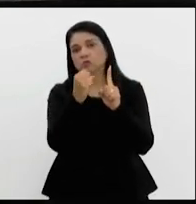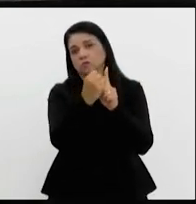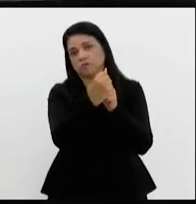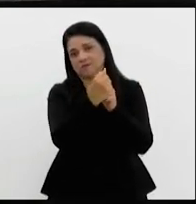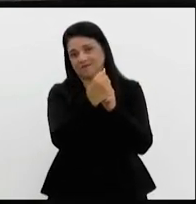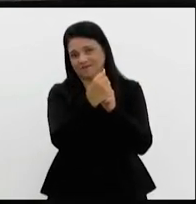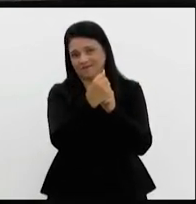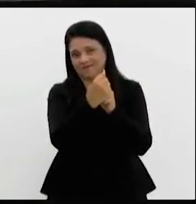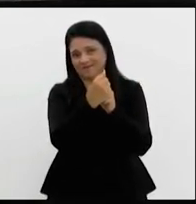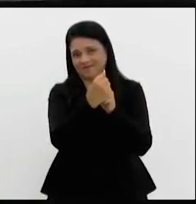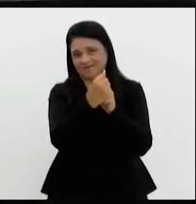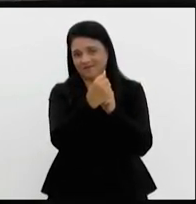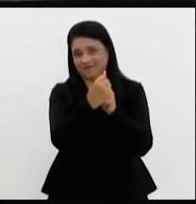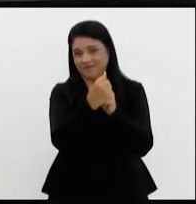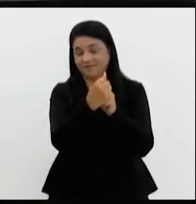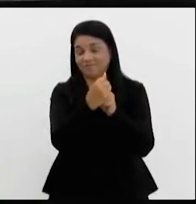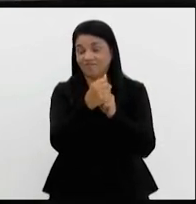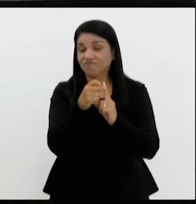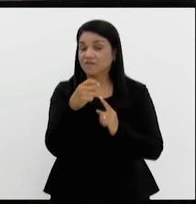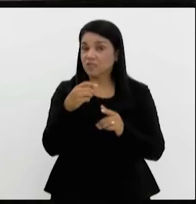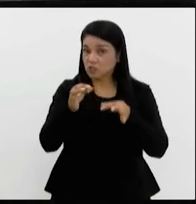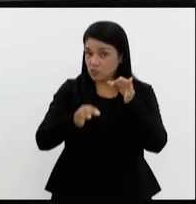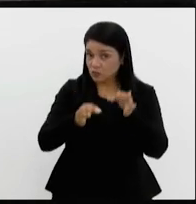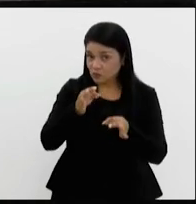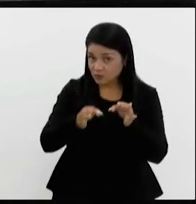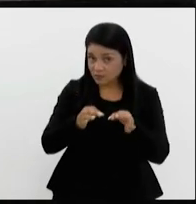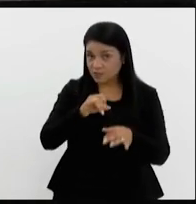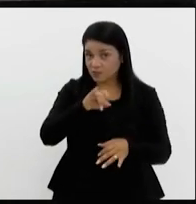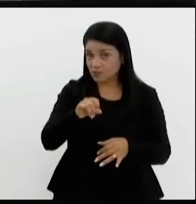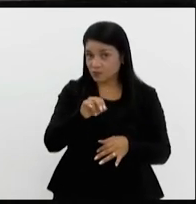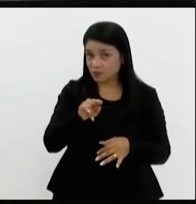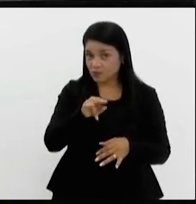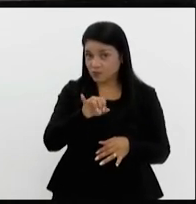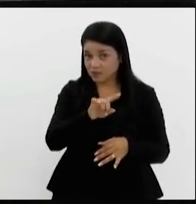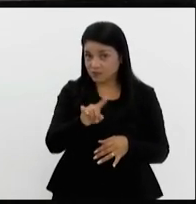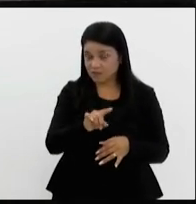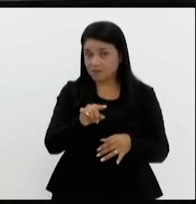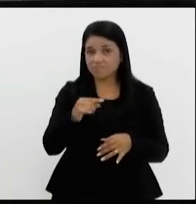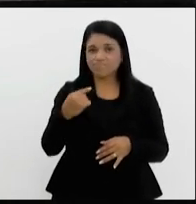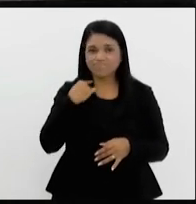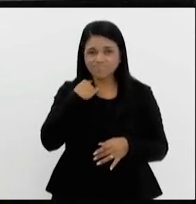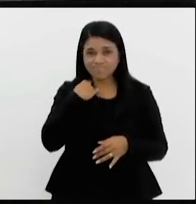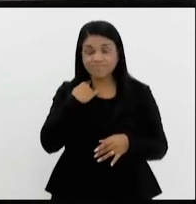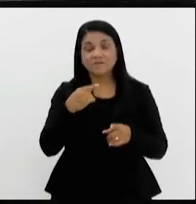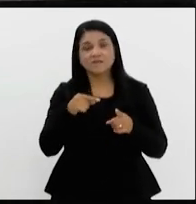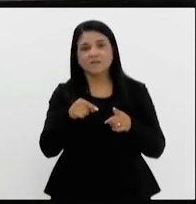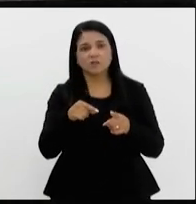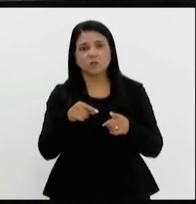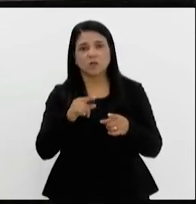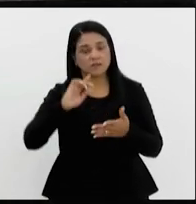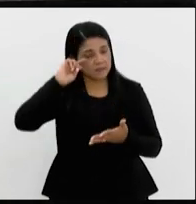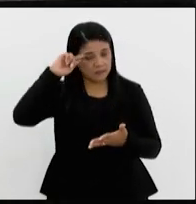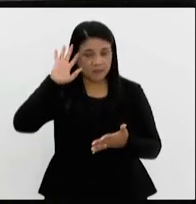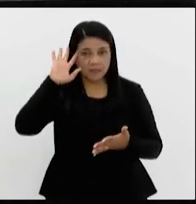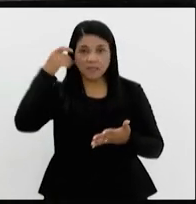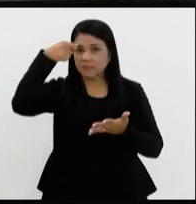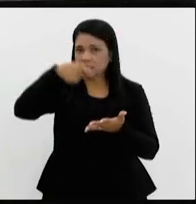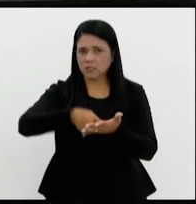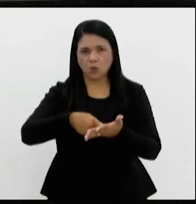frase. Sois assistentes sociais. Vossa decisão não termina numa folha de